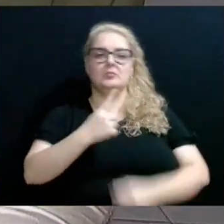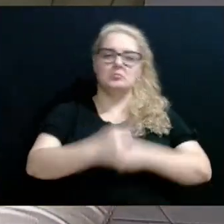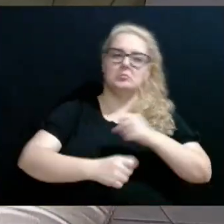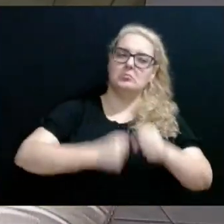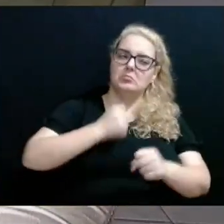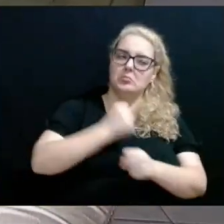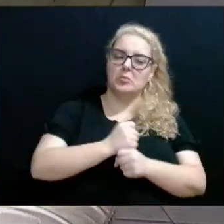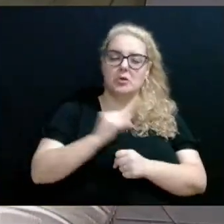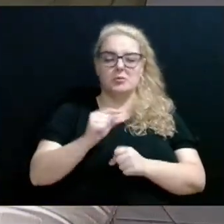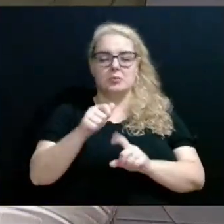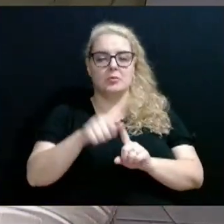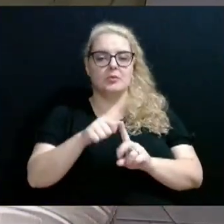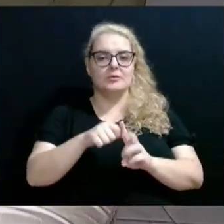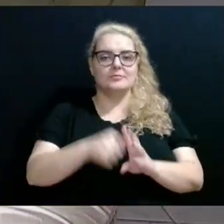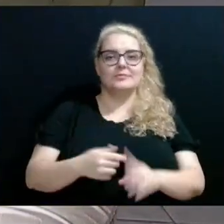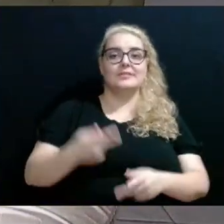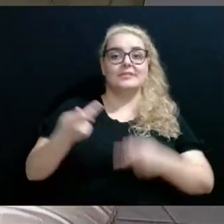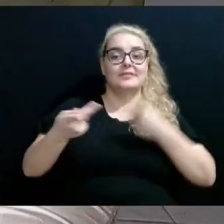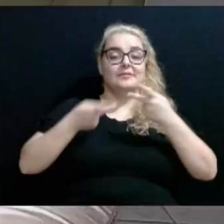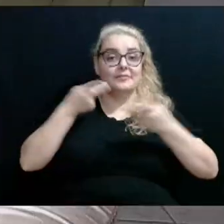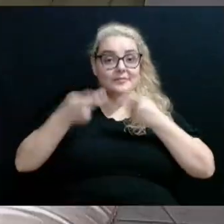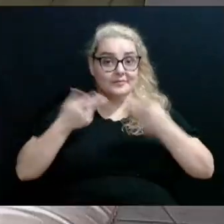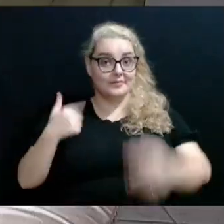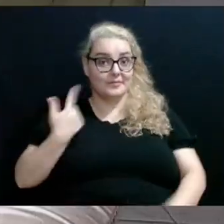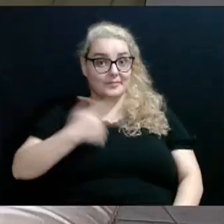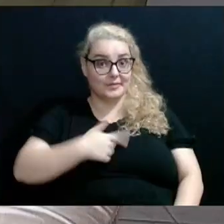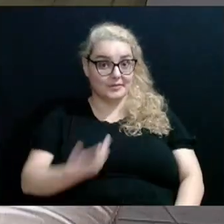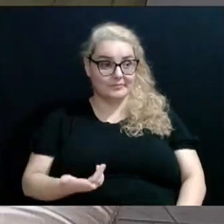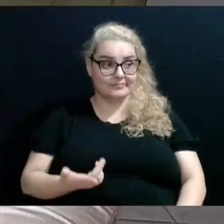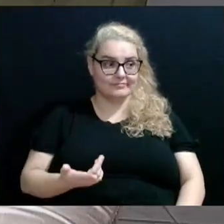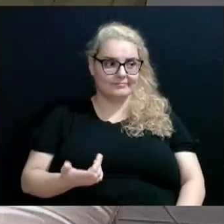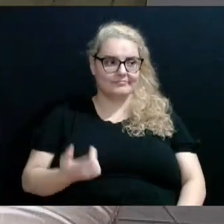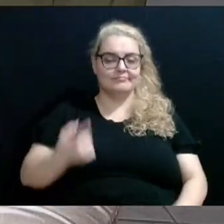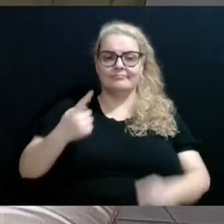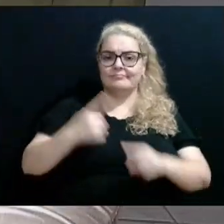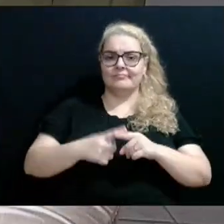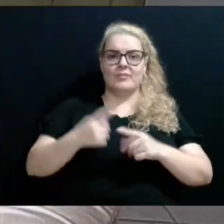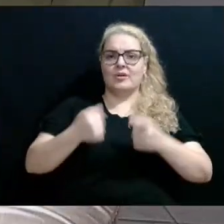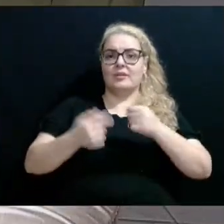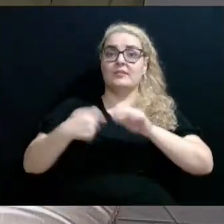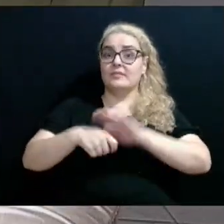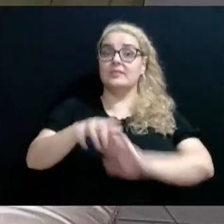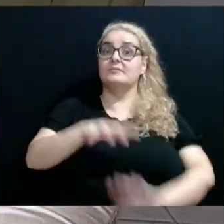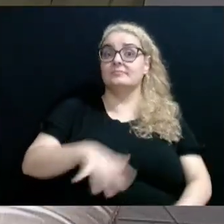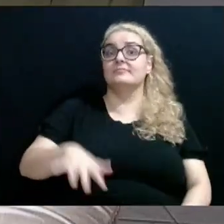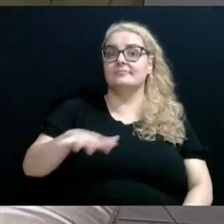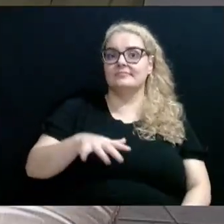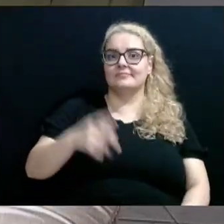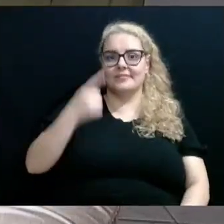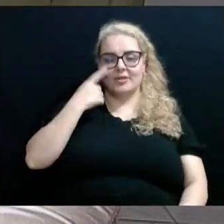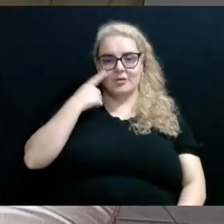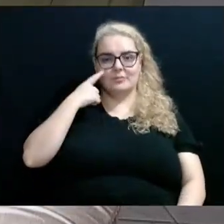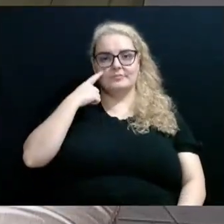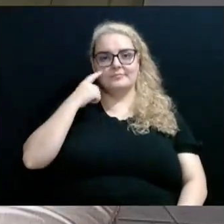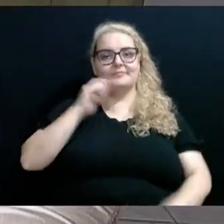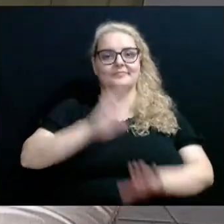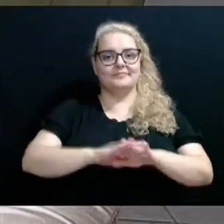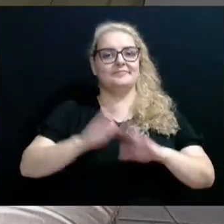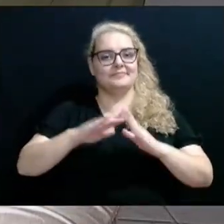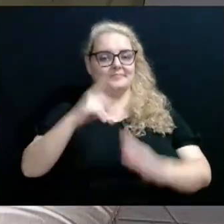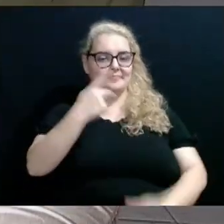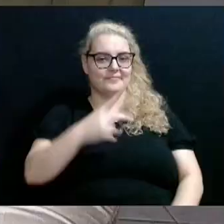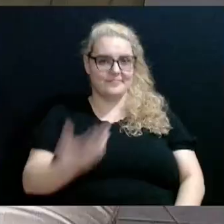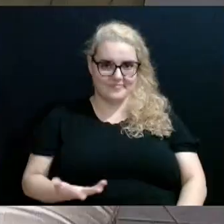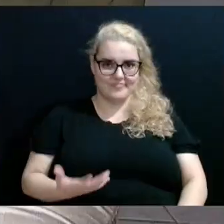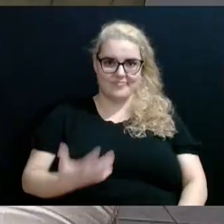meses e ela vai contar pra gente por que investiu nesse negócio, que, olha, ela funciona aqui na casa dela, como que ela faz